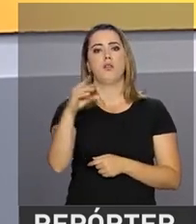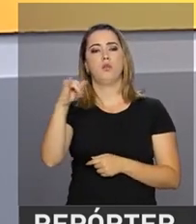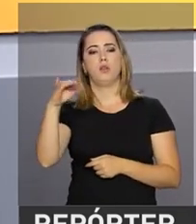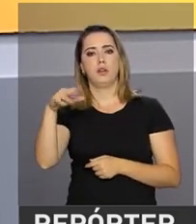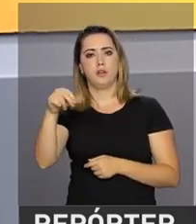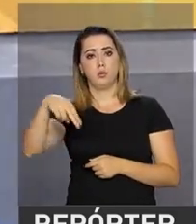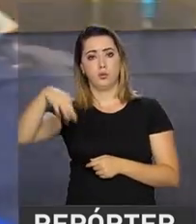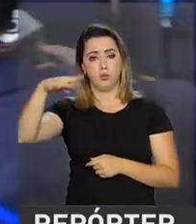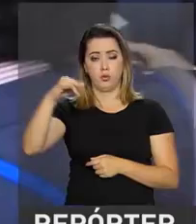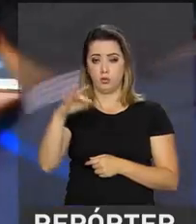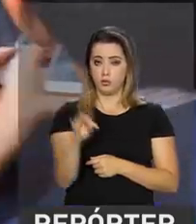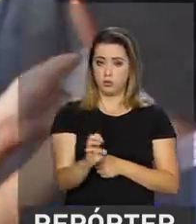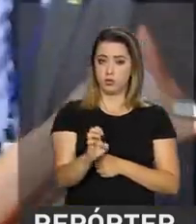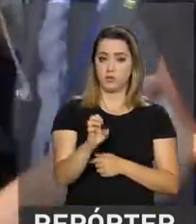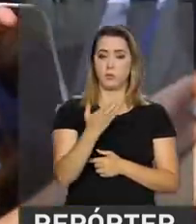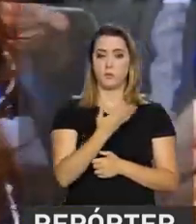acompanhar.